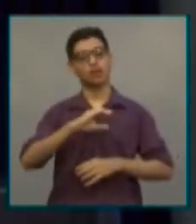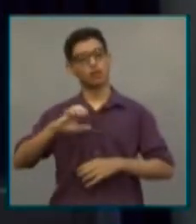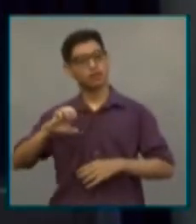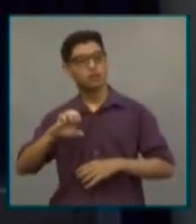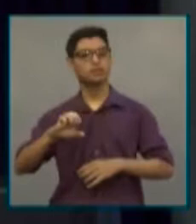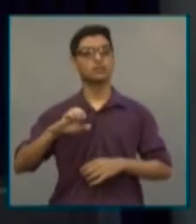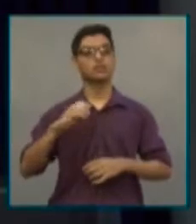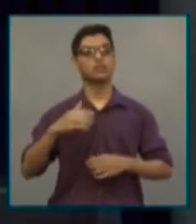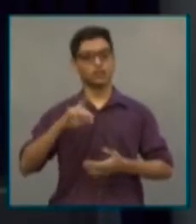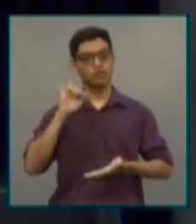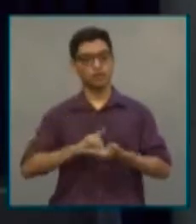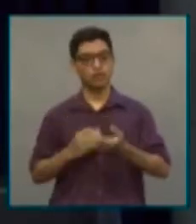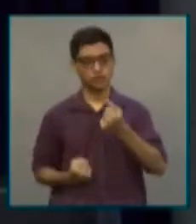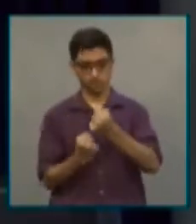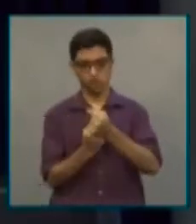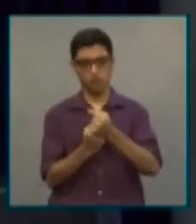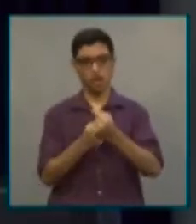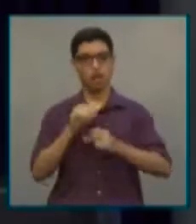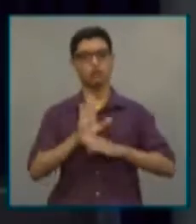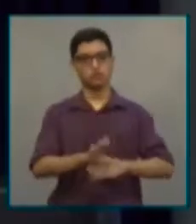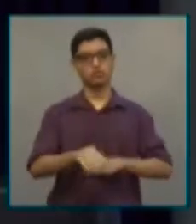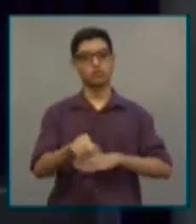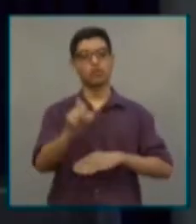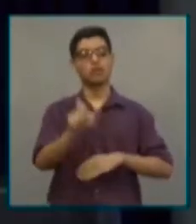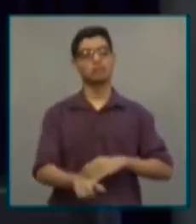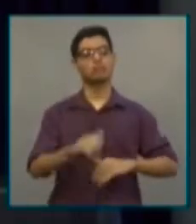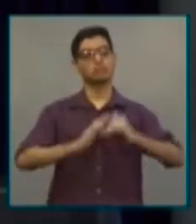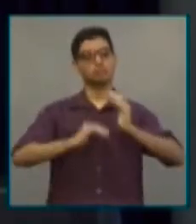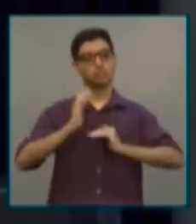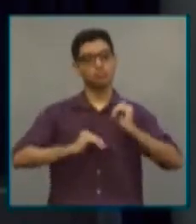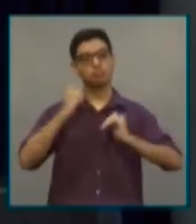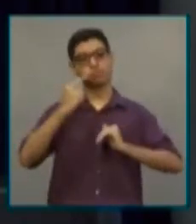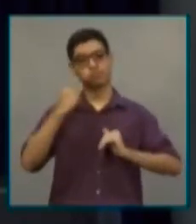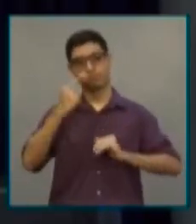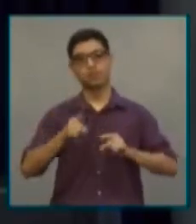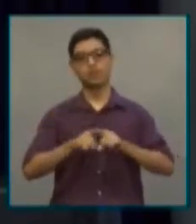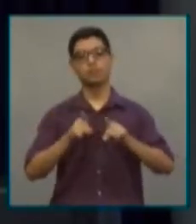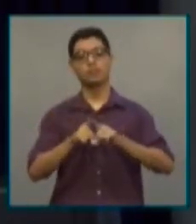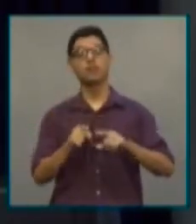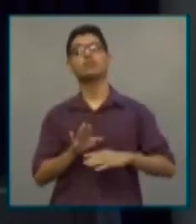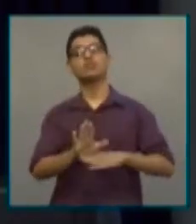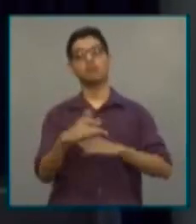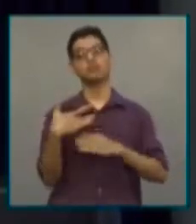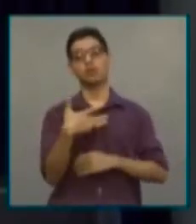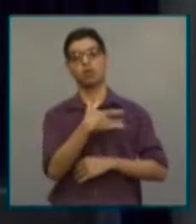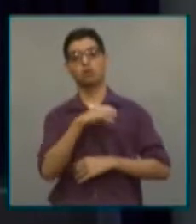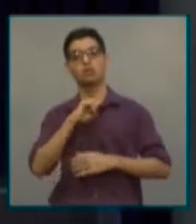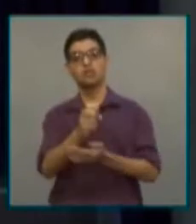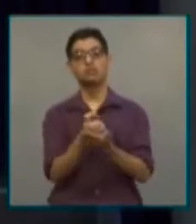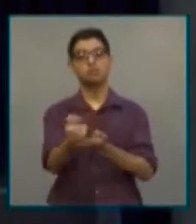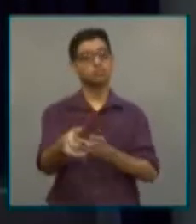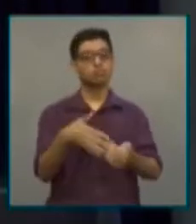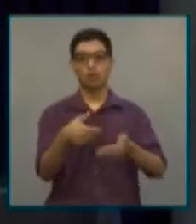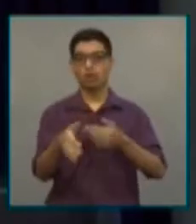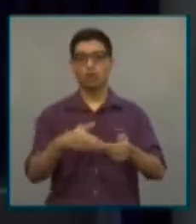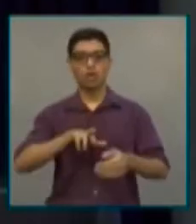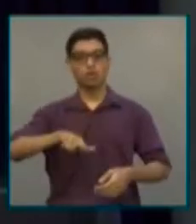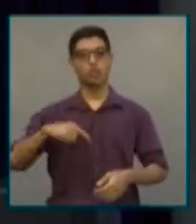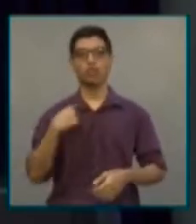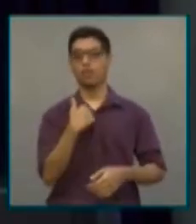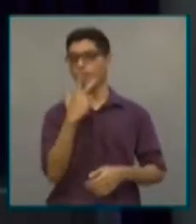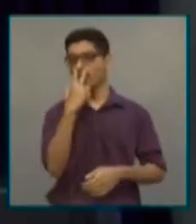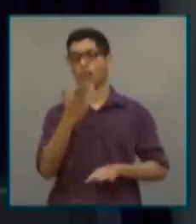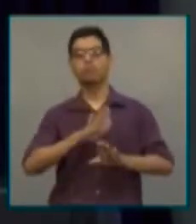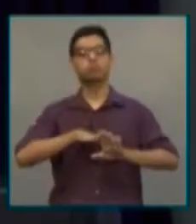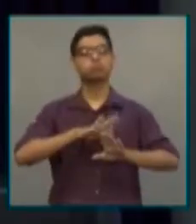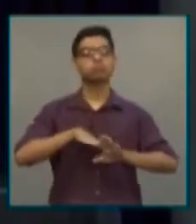apoio para o advogado, que dê um auxílio no caso de acidente. Nós não queremos perfumaria, como eu falei. A